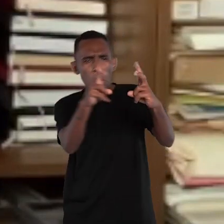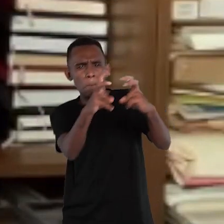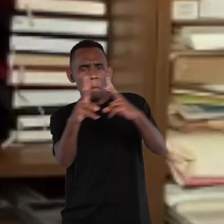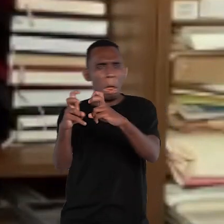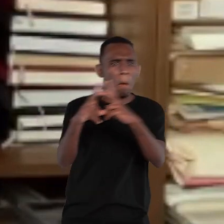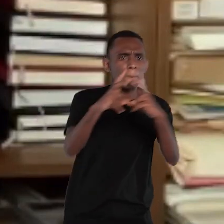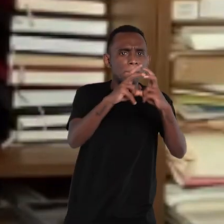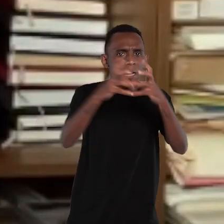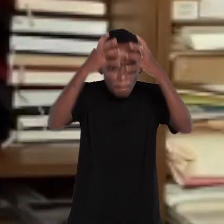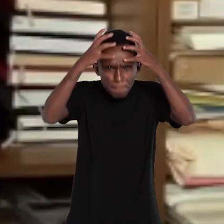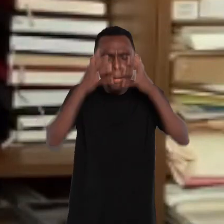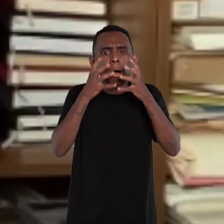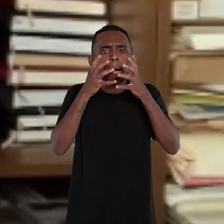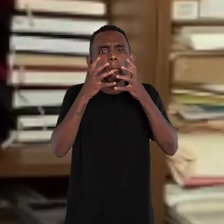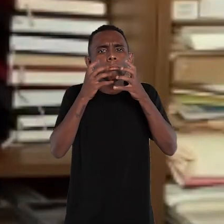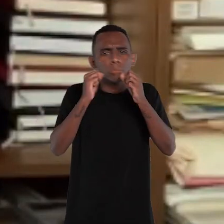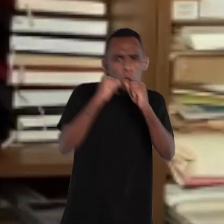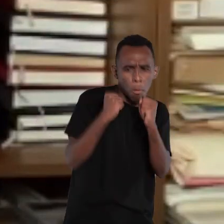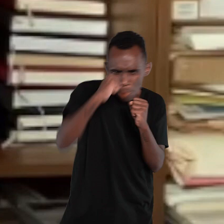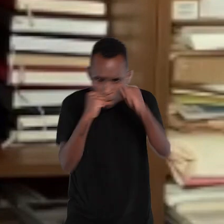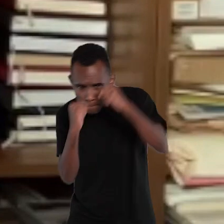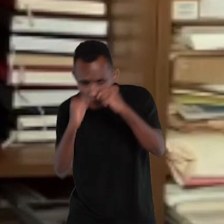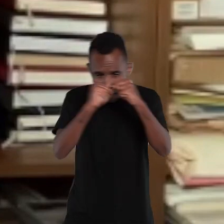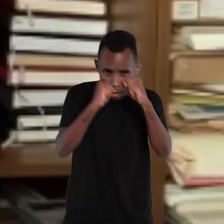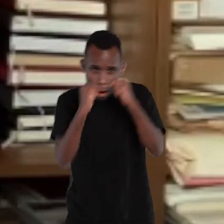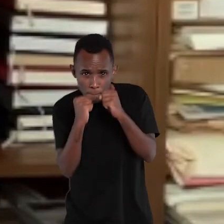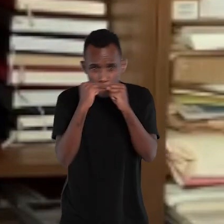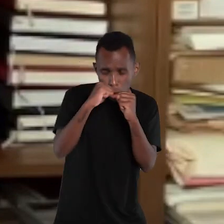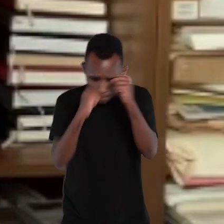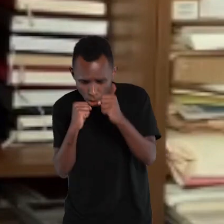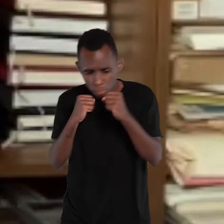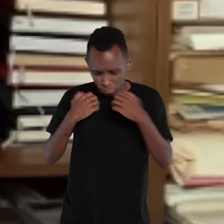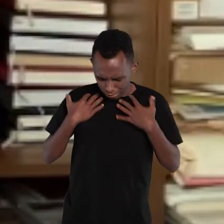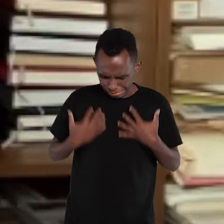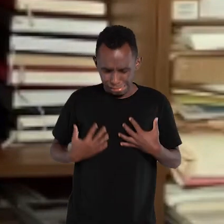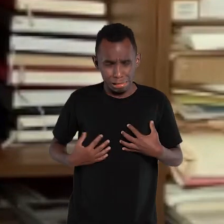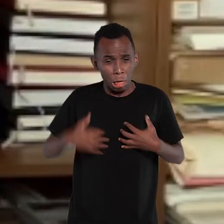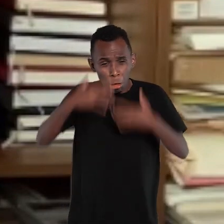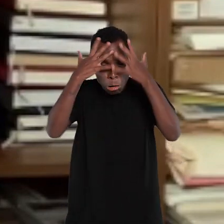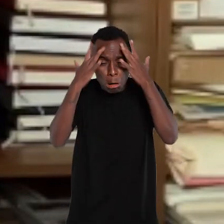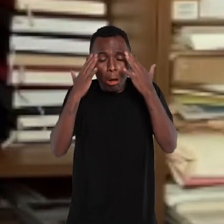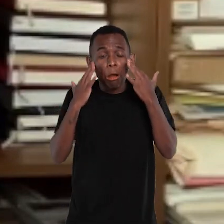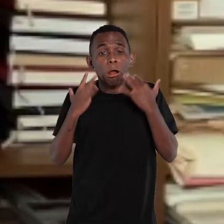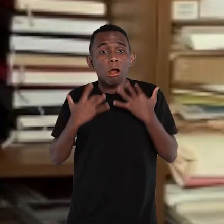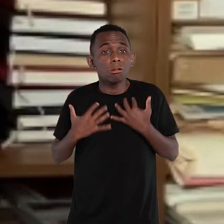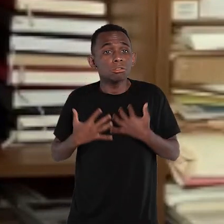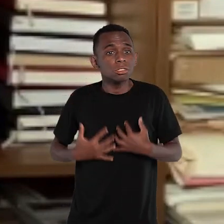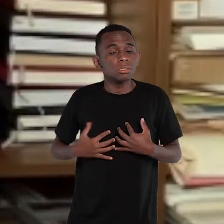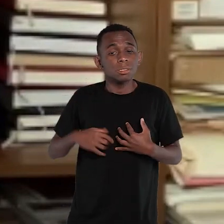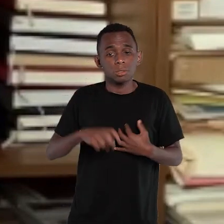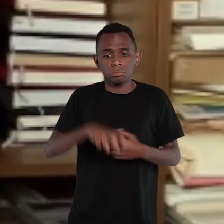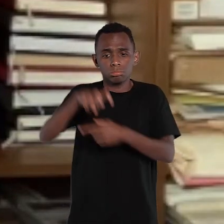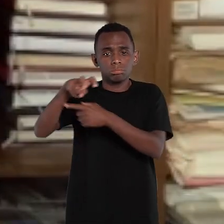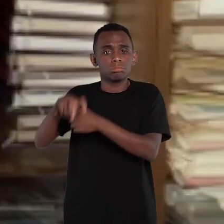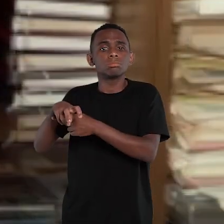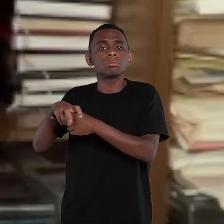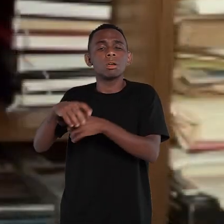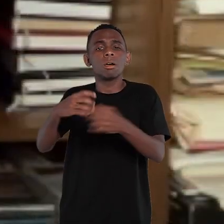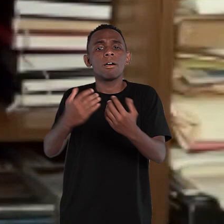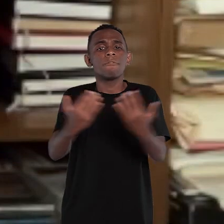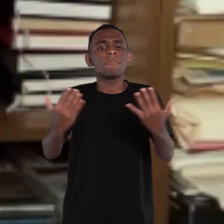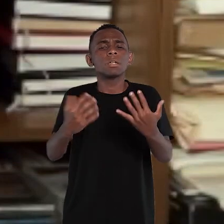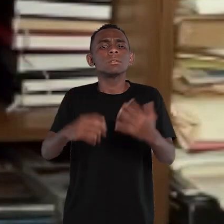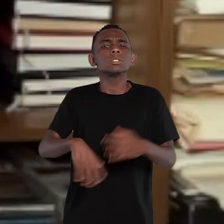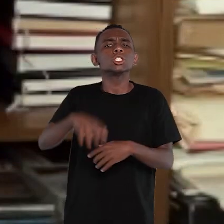barrigudo, ambos usando capacetes de proteção e camisetas encharcadas de suor. O grande Isidoro Contreras estava